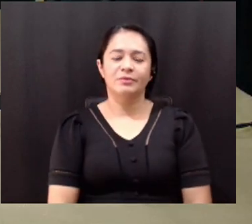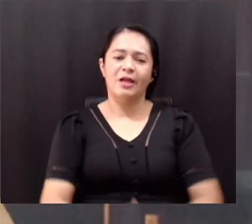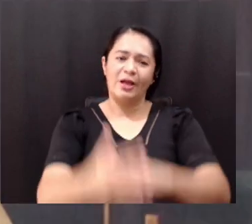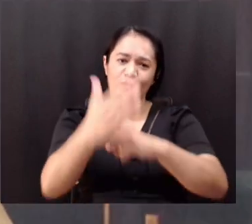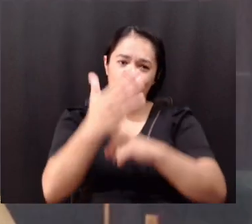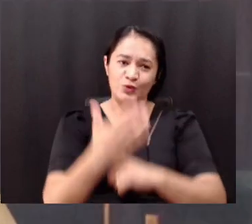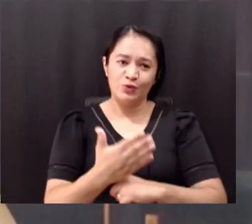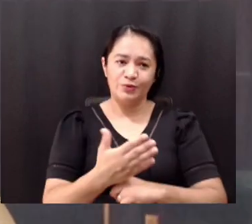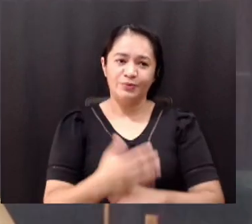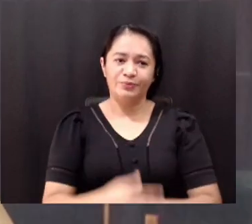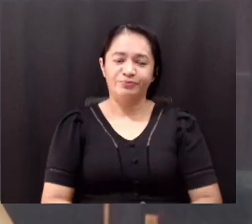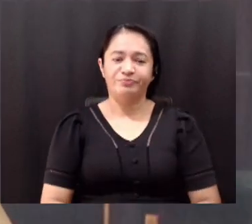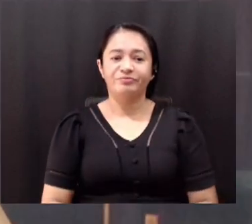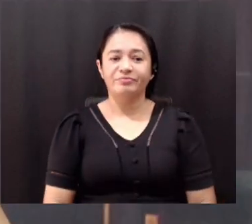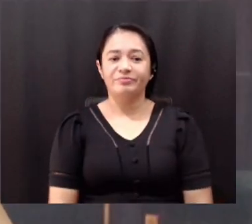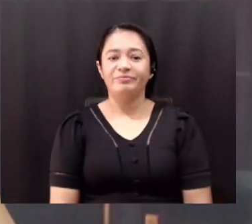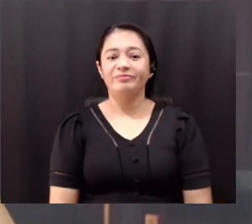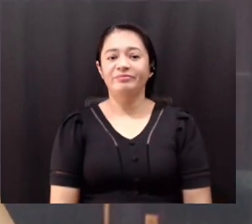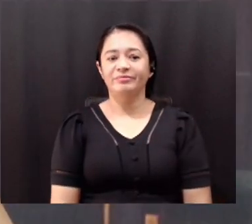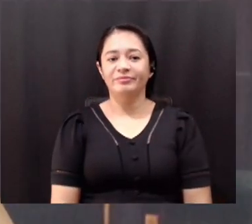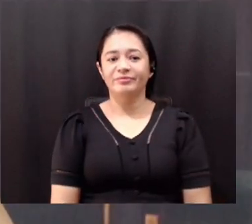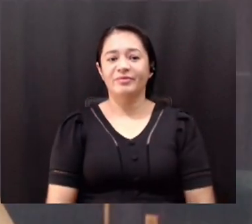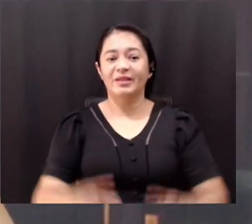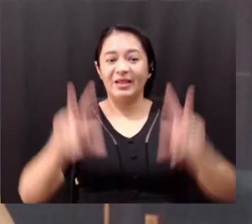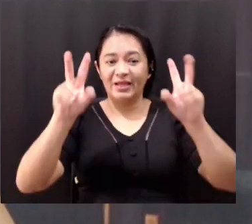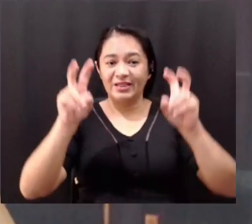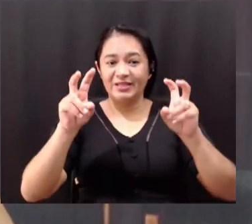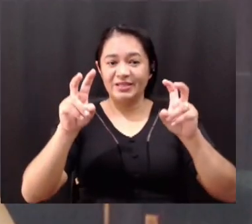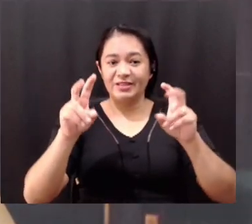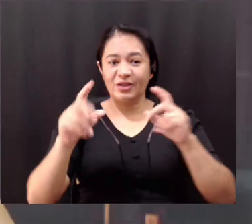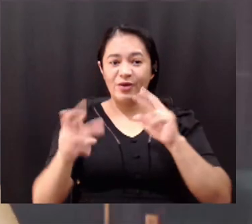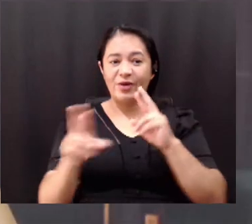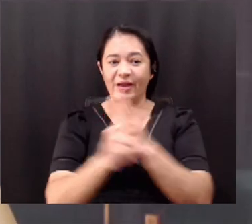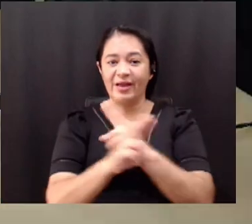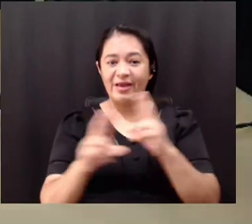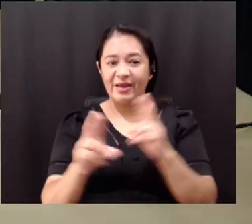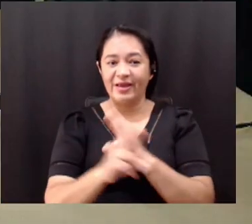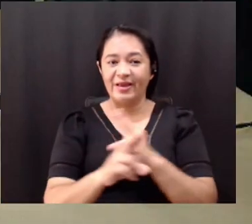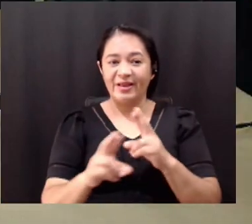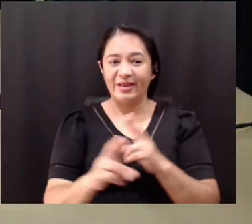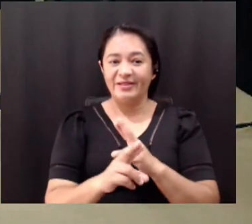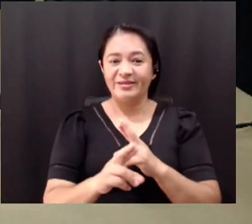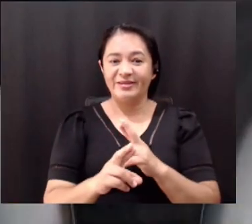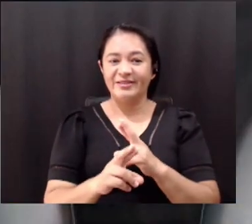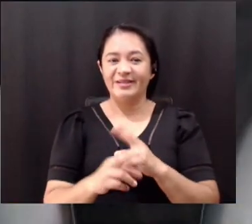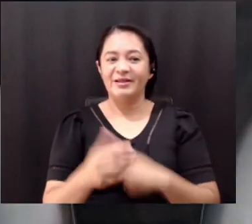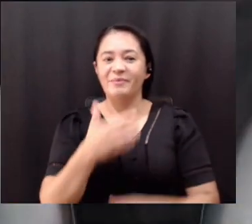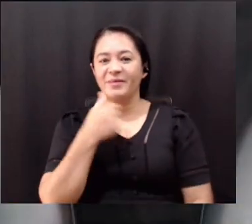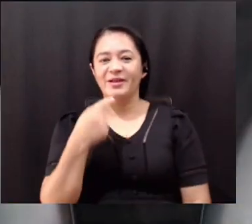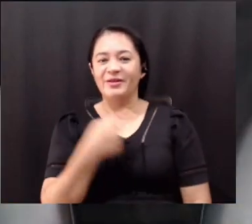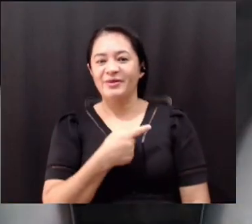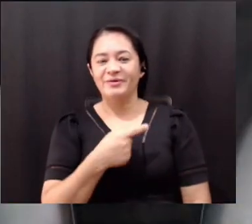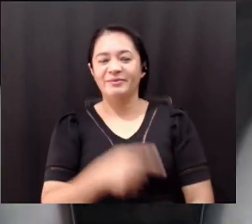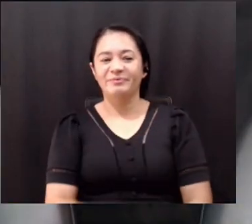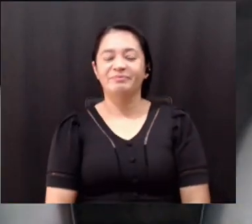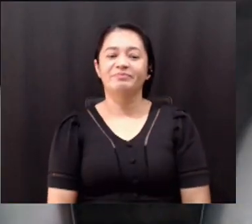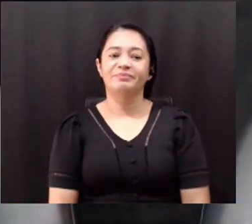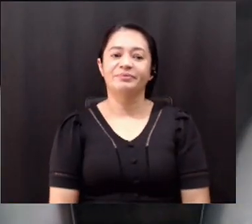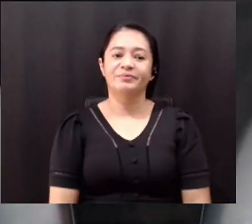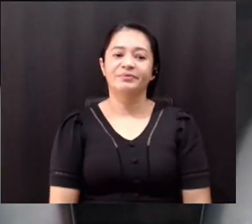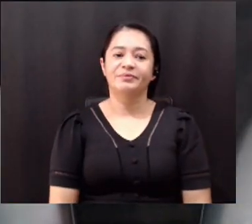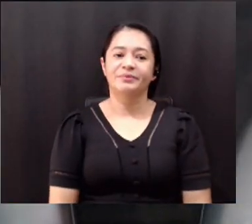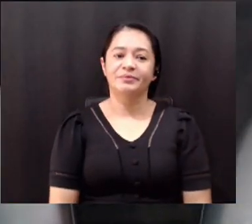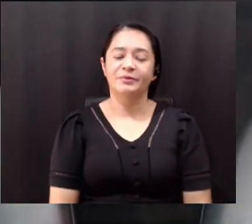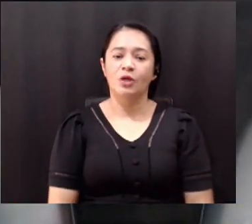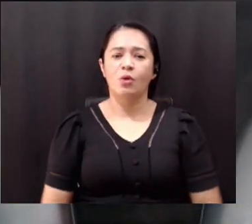questão mais relacionada a diagnóstico seria melhor Seria que a melhor doutora a doutora respondesse, Lucimara, né? Então vamos lá. Olha, quando o cansaço é